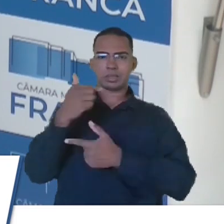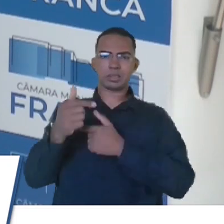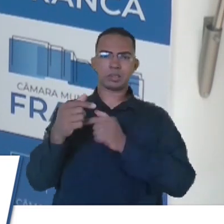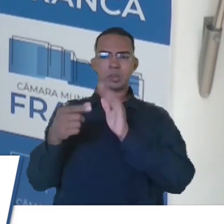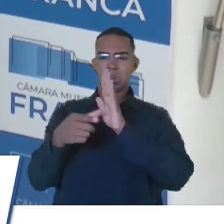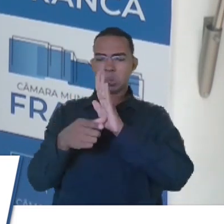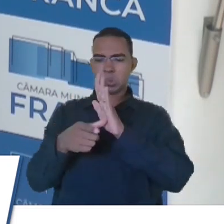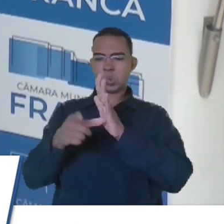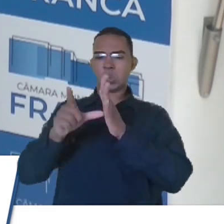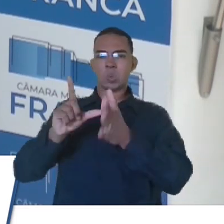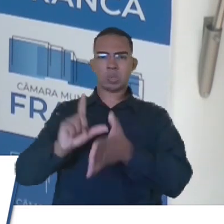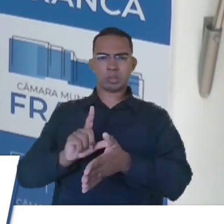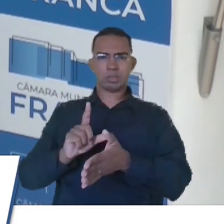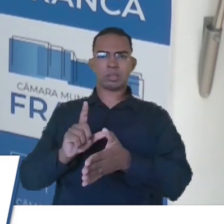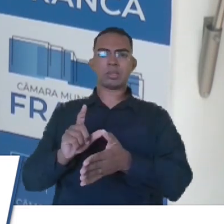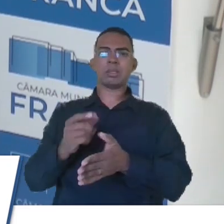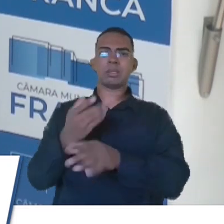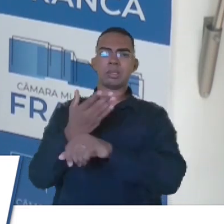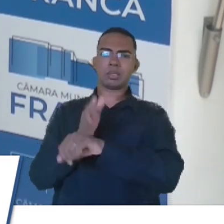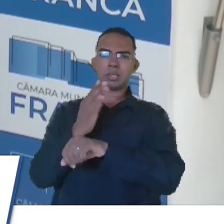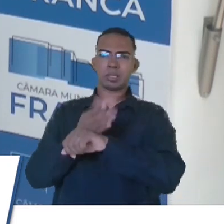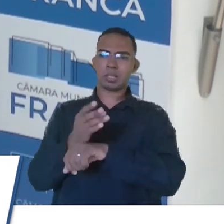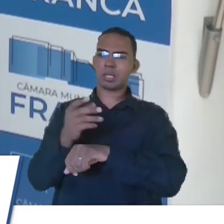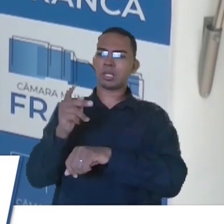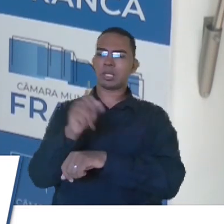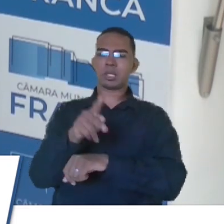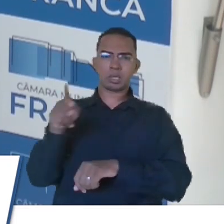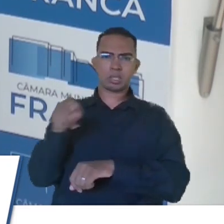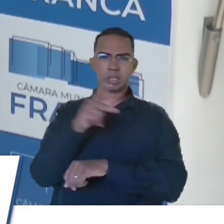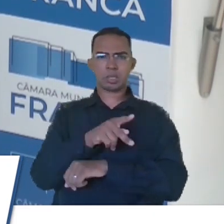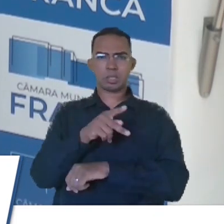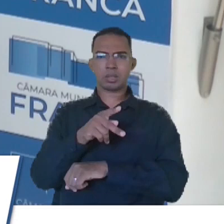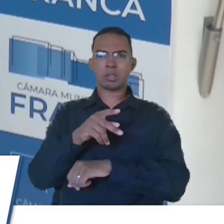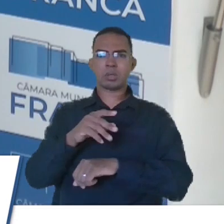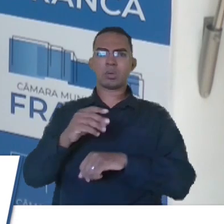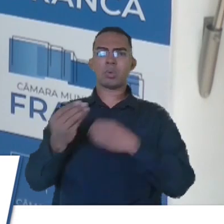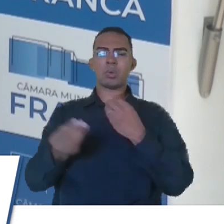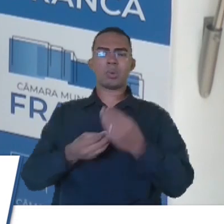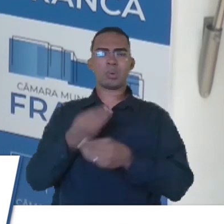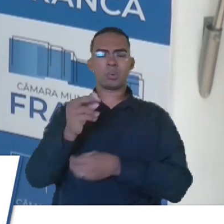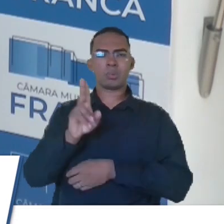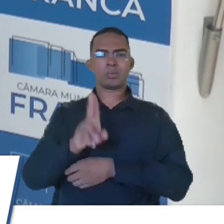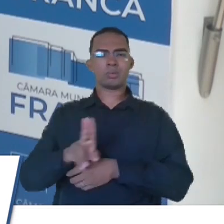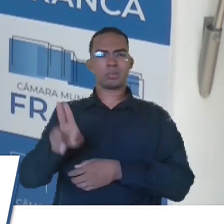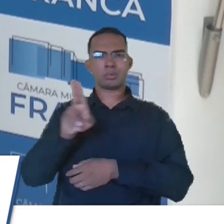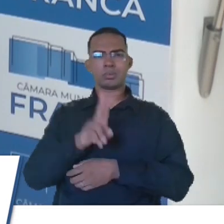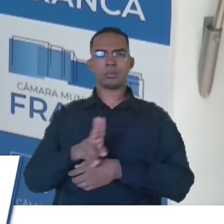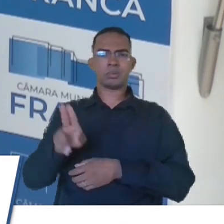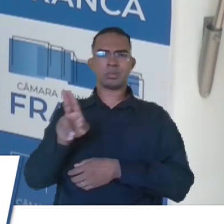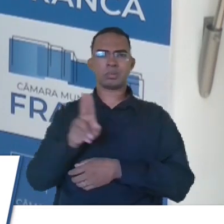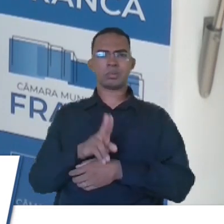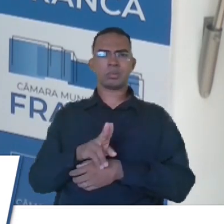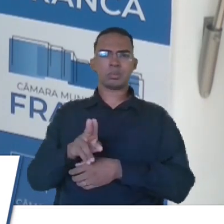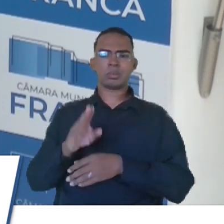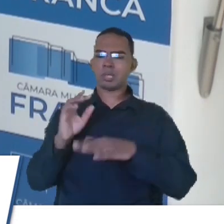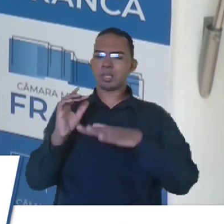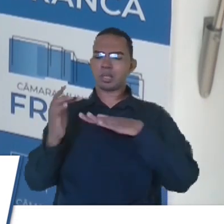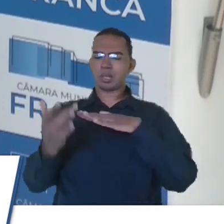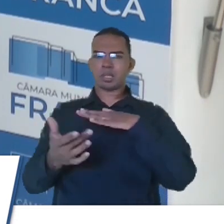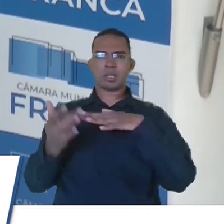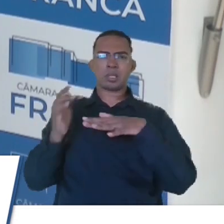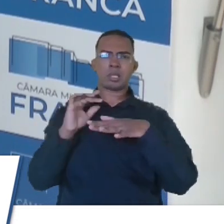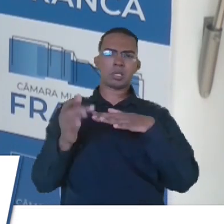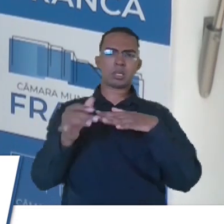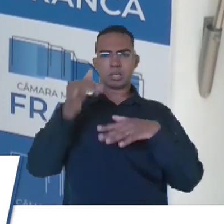preventivo. Treinamento dos professores de como utilizar as redes sociais no